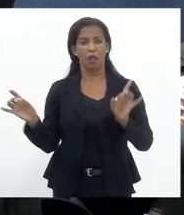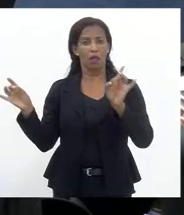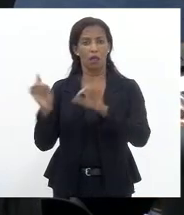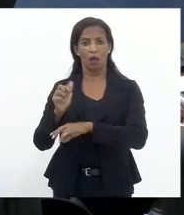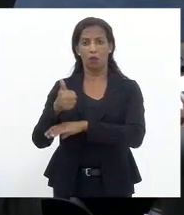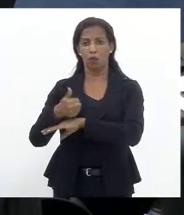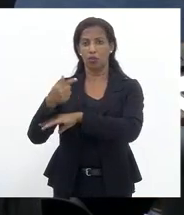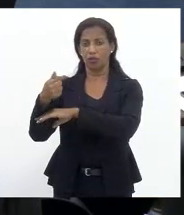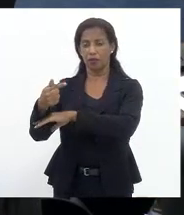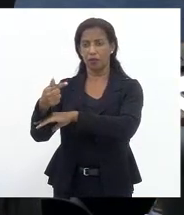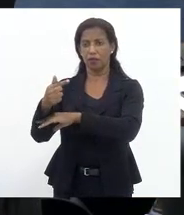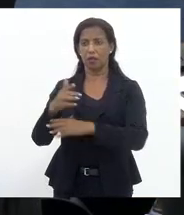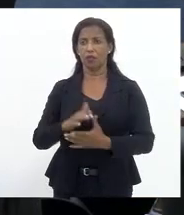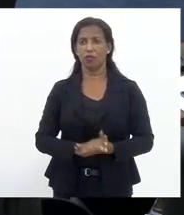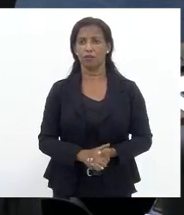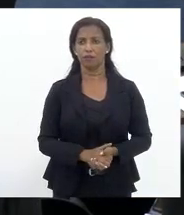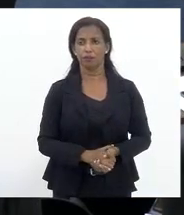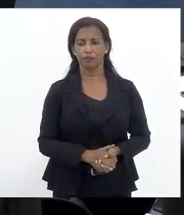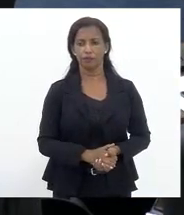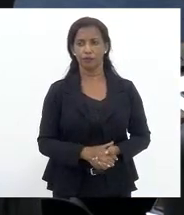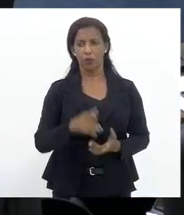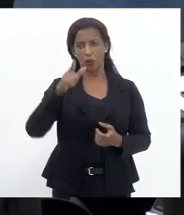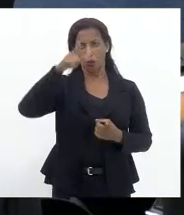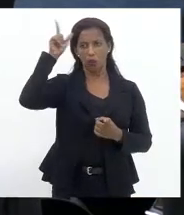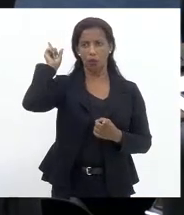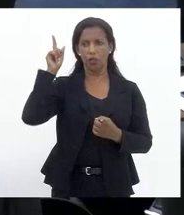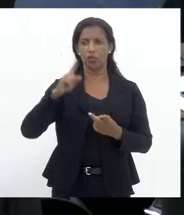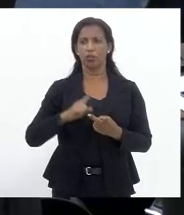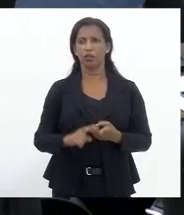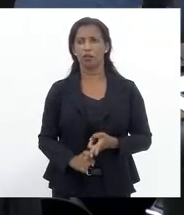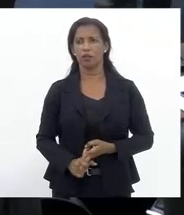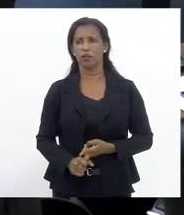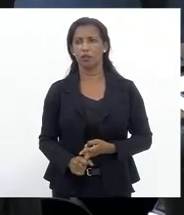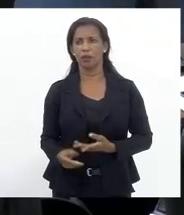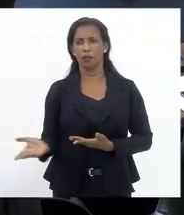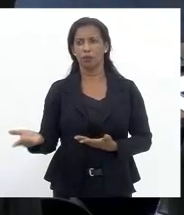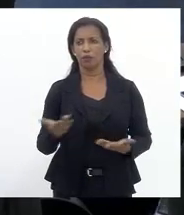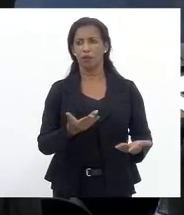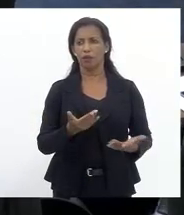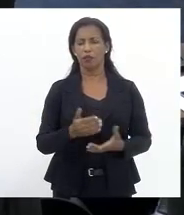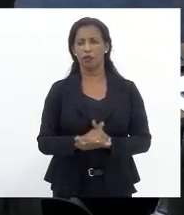Ah, tá bom. Deputado Luiz Paulo, por favor.